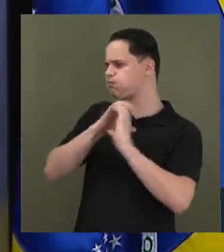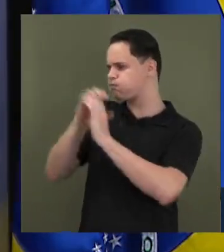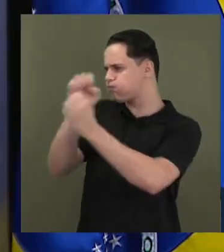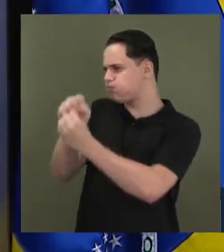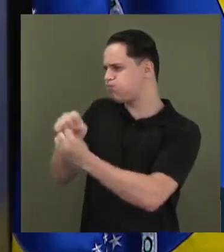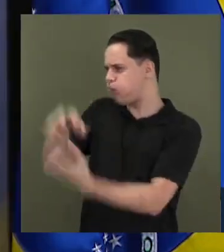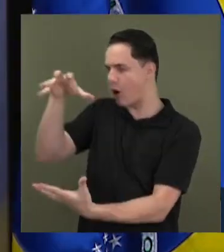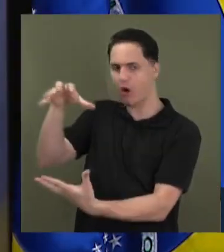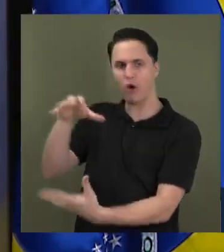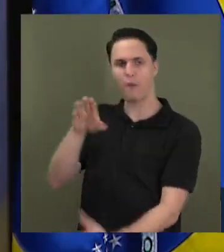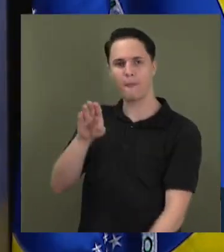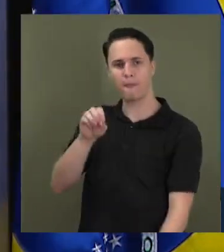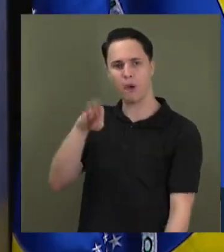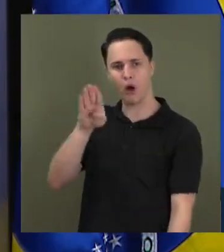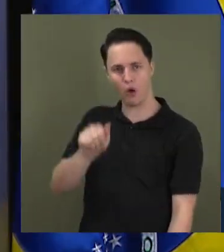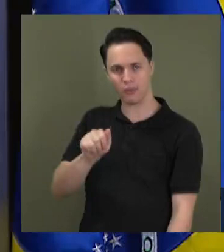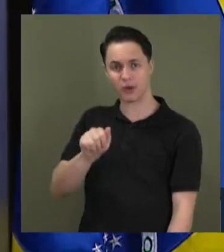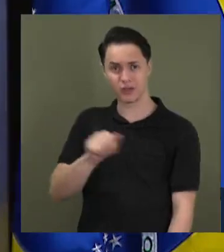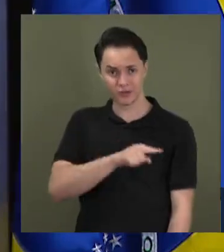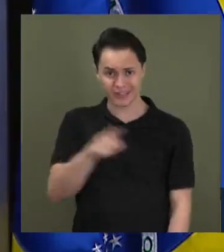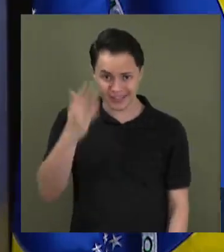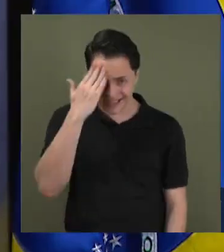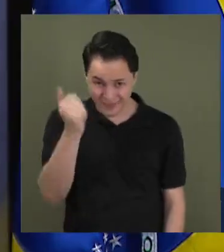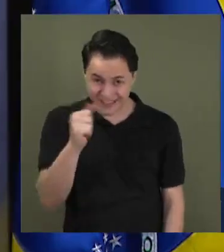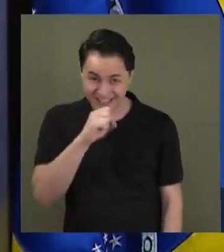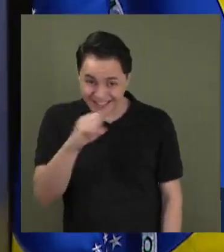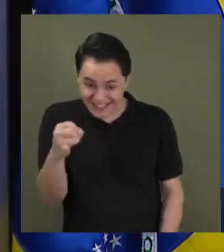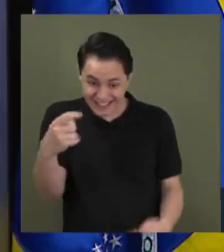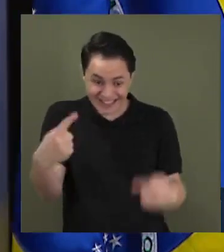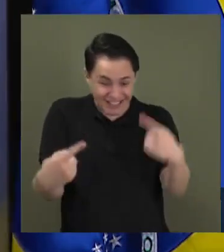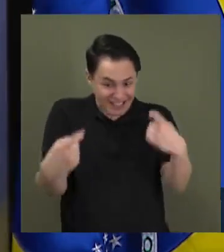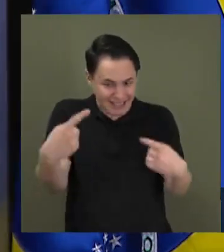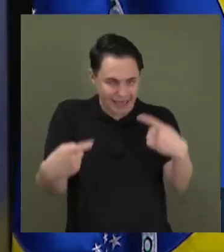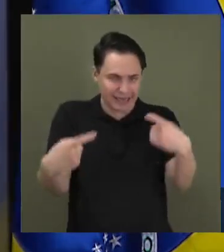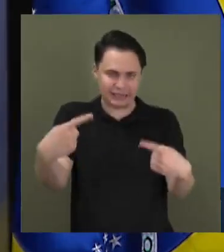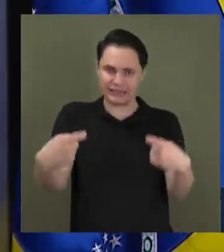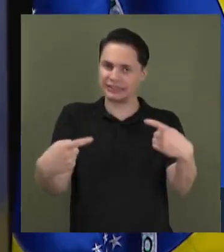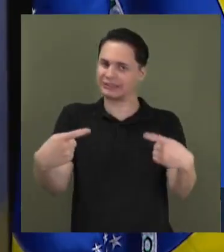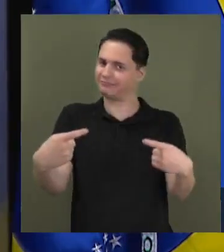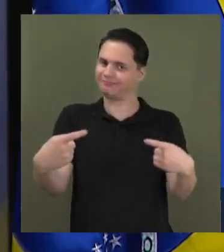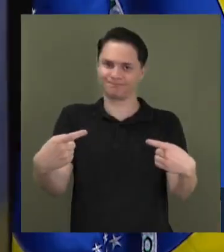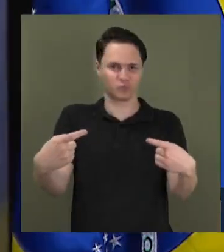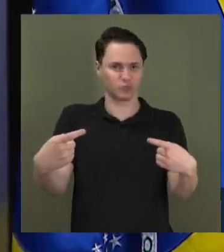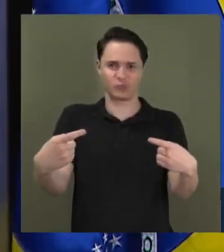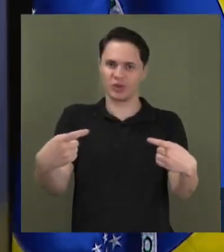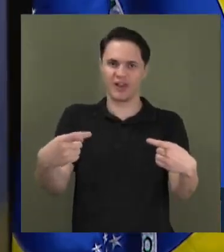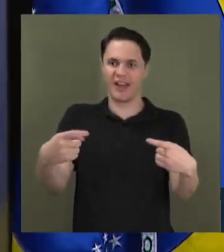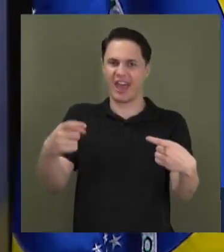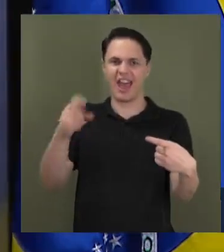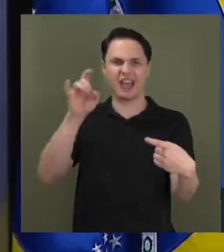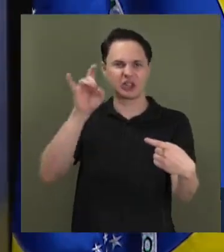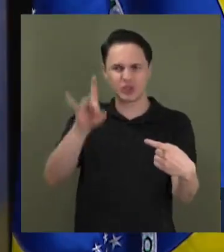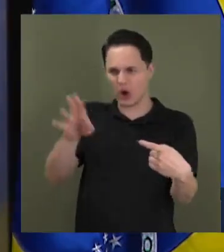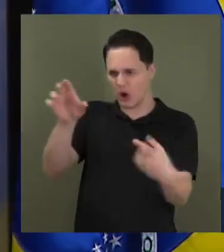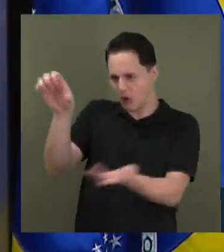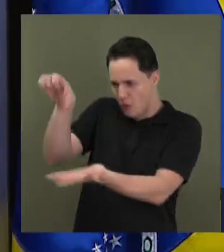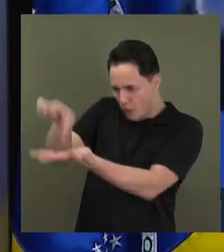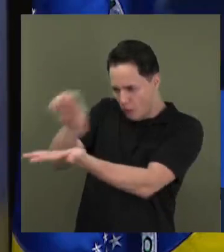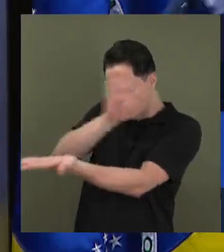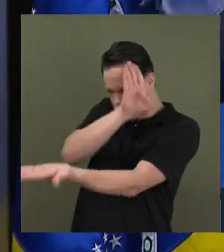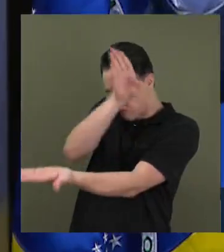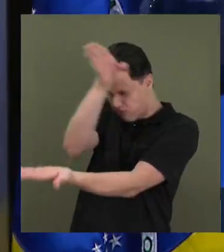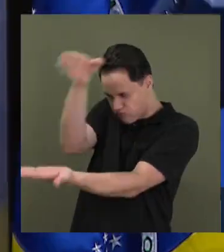todo mundo sabe que uma guerra nuclear nunca será pontual, mas terá